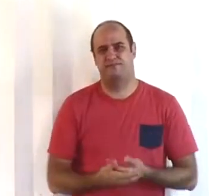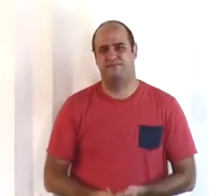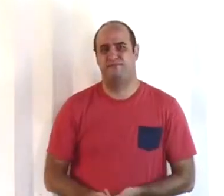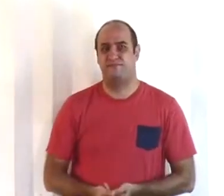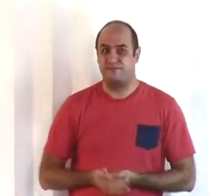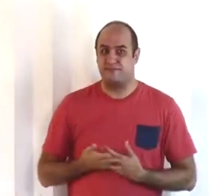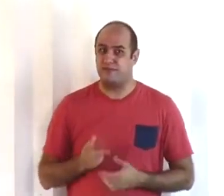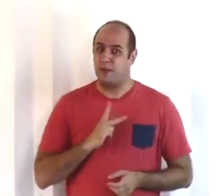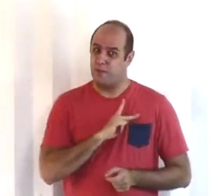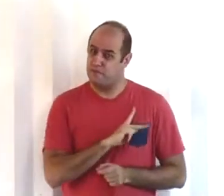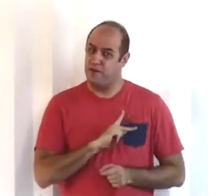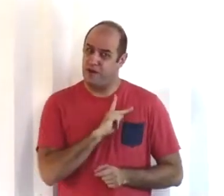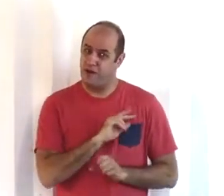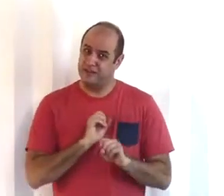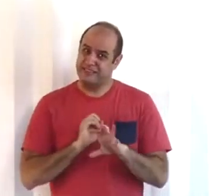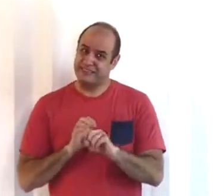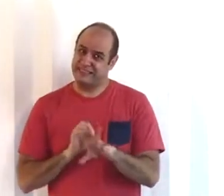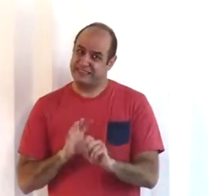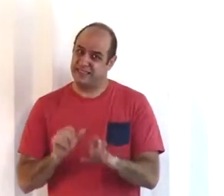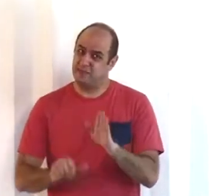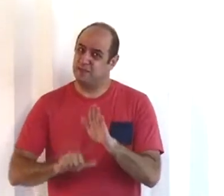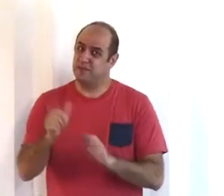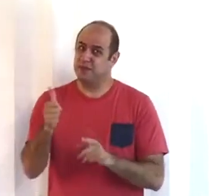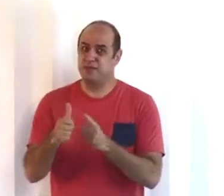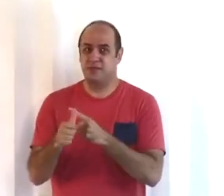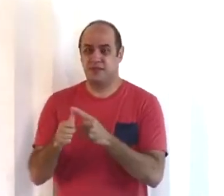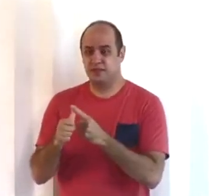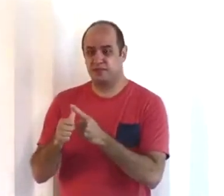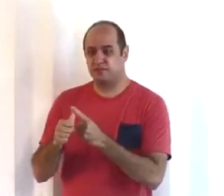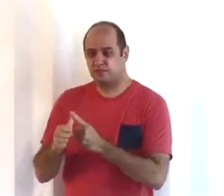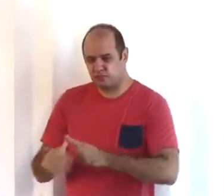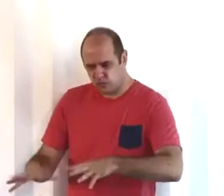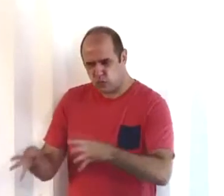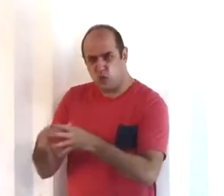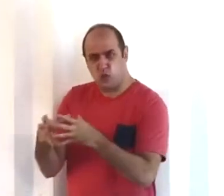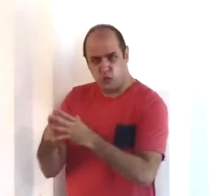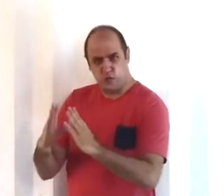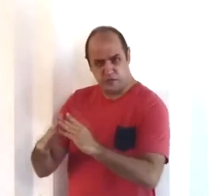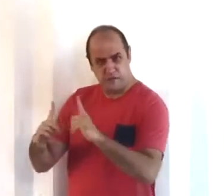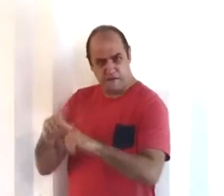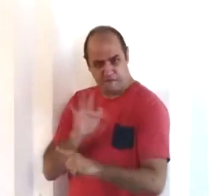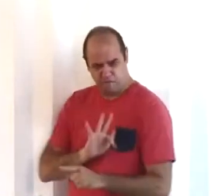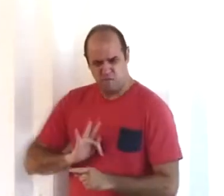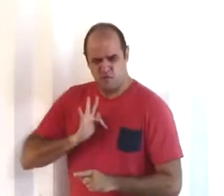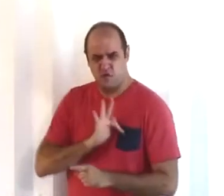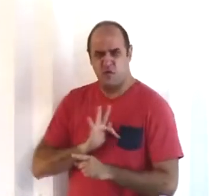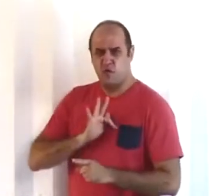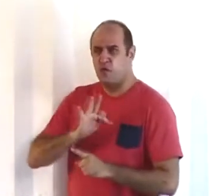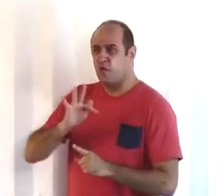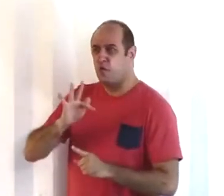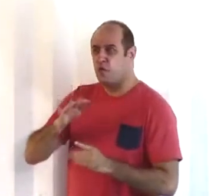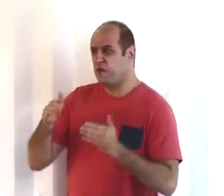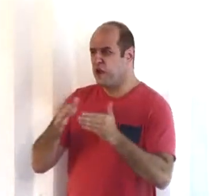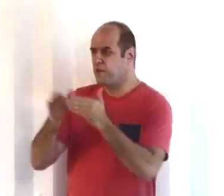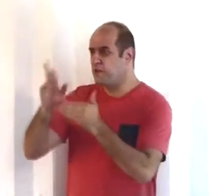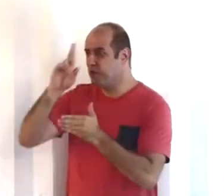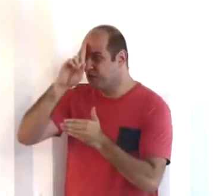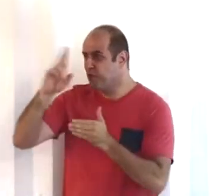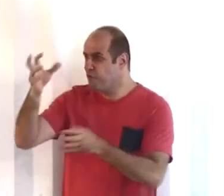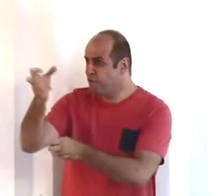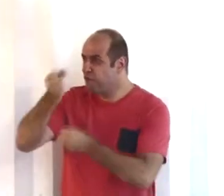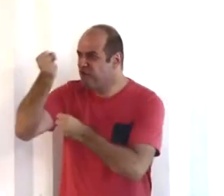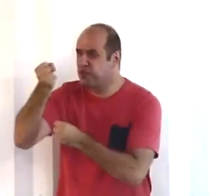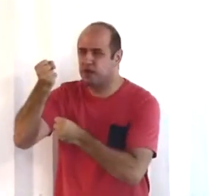aos filipenses é que eles deveriam permanecer firmes no caminho de Cristo, porque outro